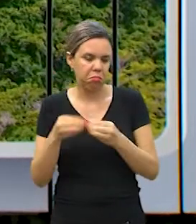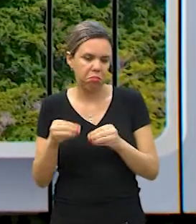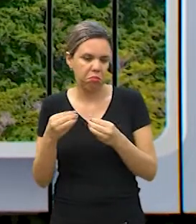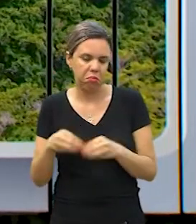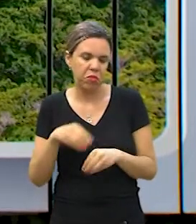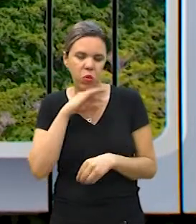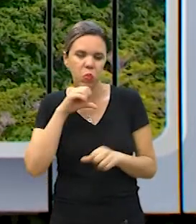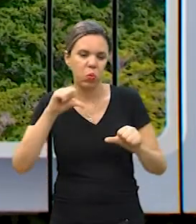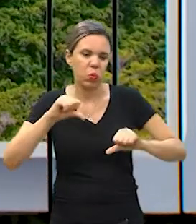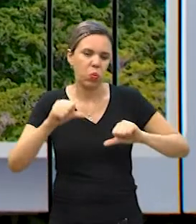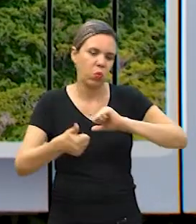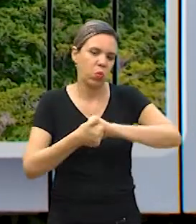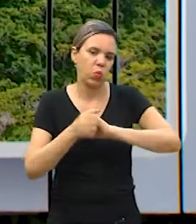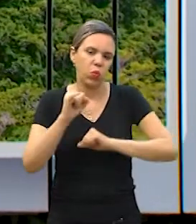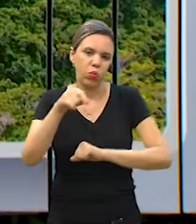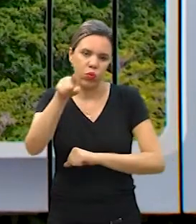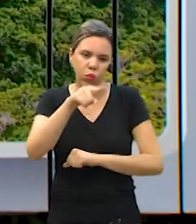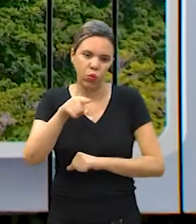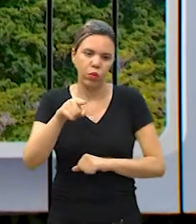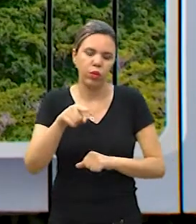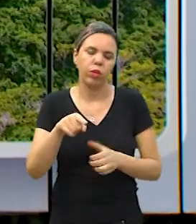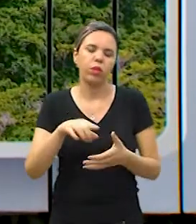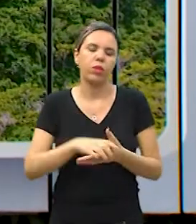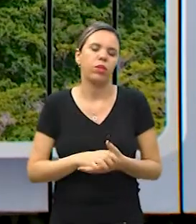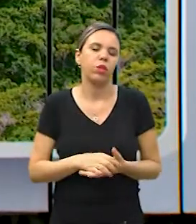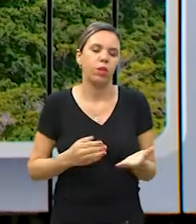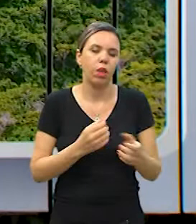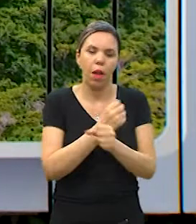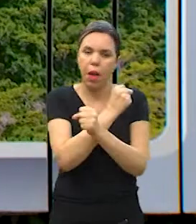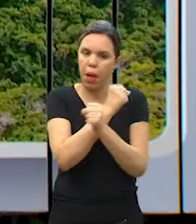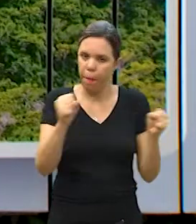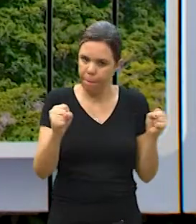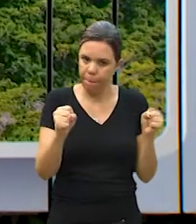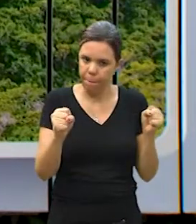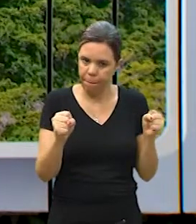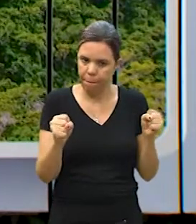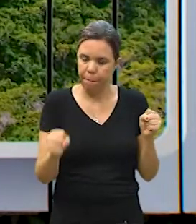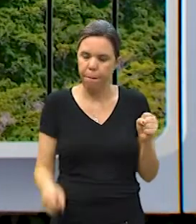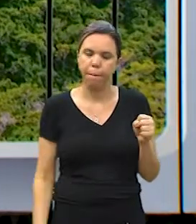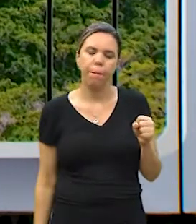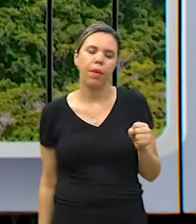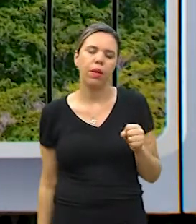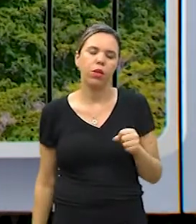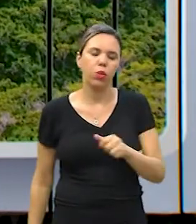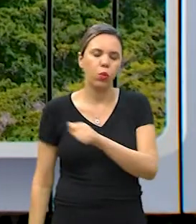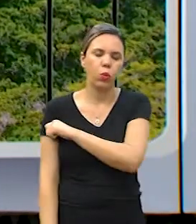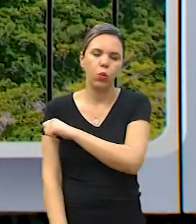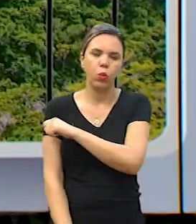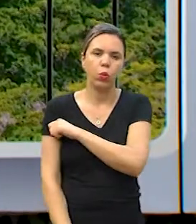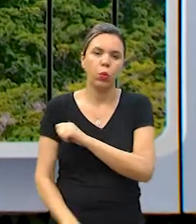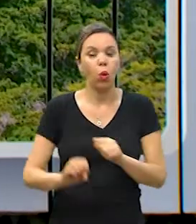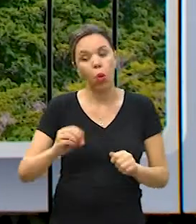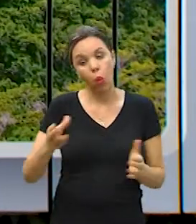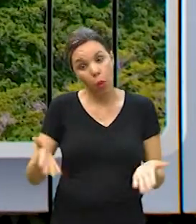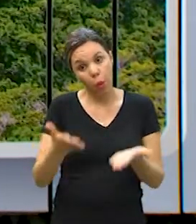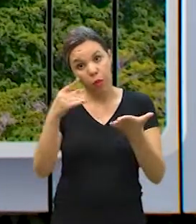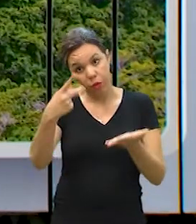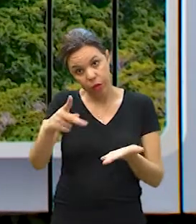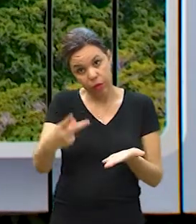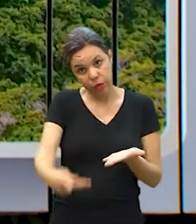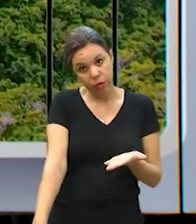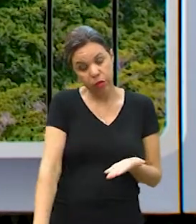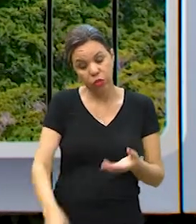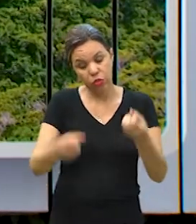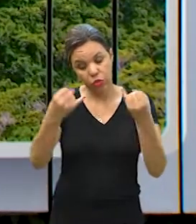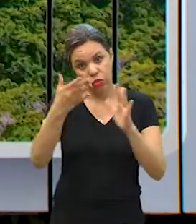comprometeu a qualidade. Se vocês reprovarem os alunos ou promoverem,